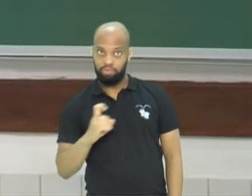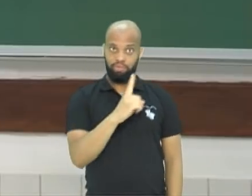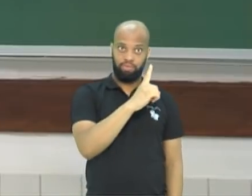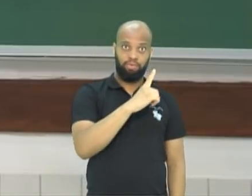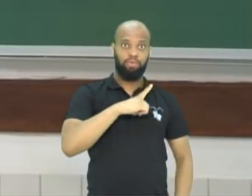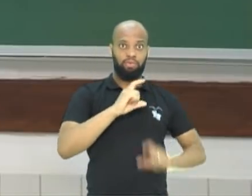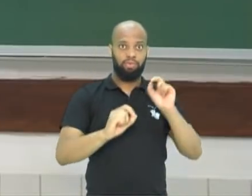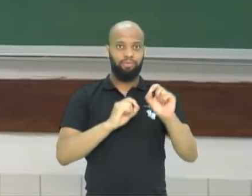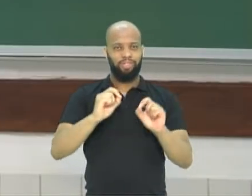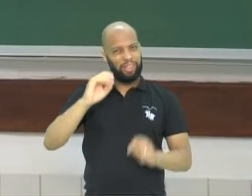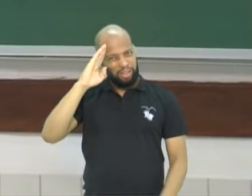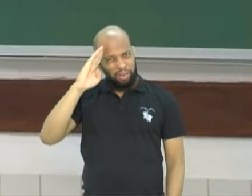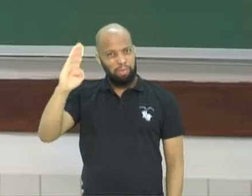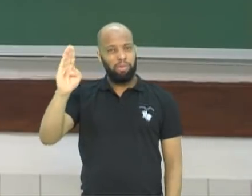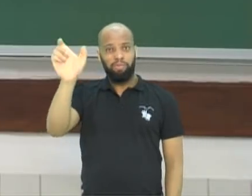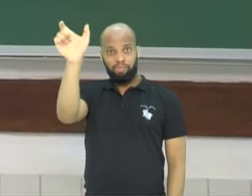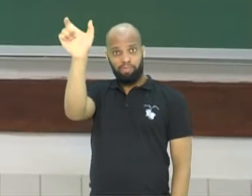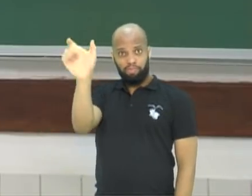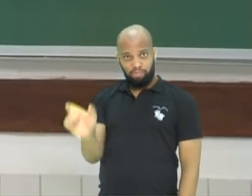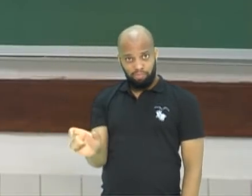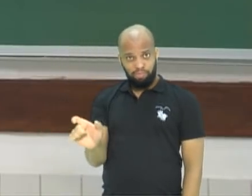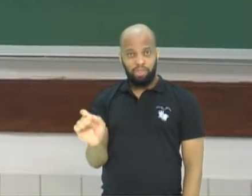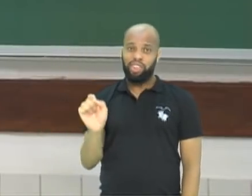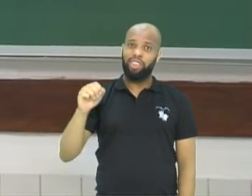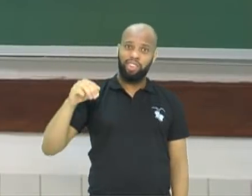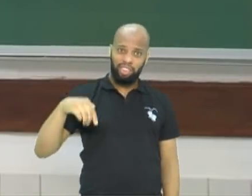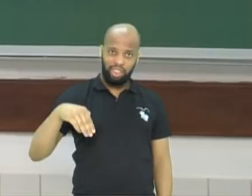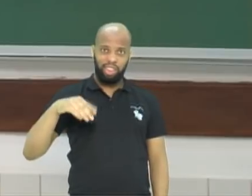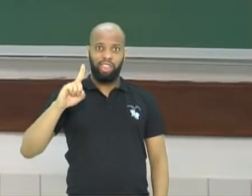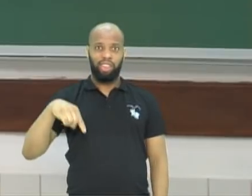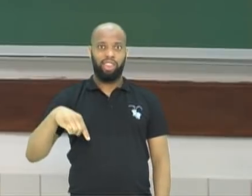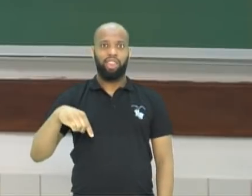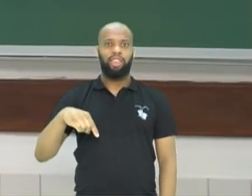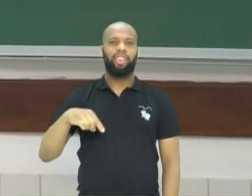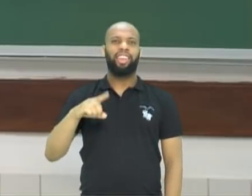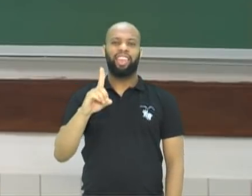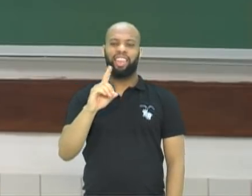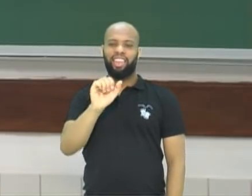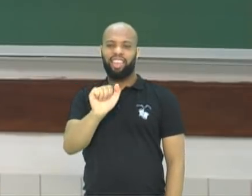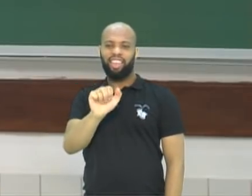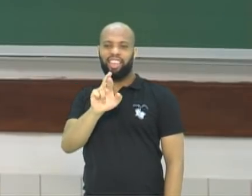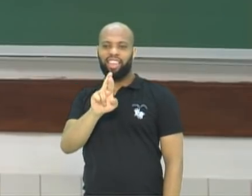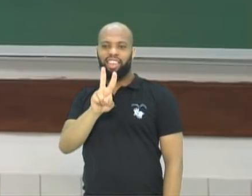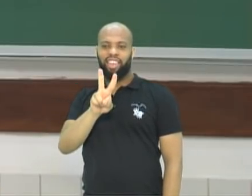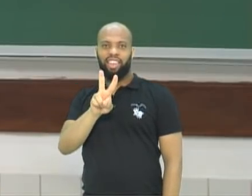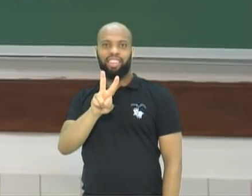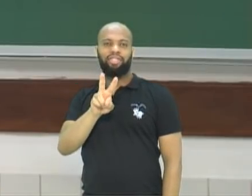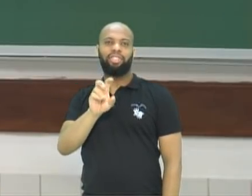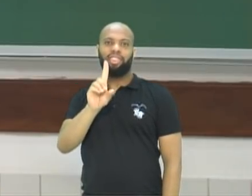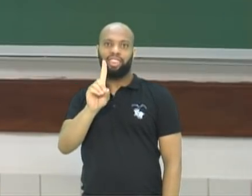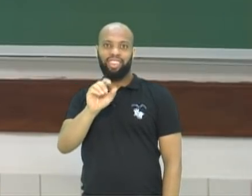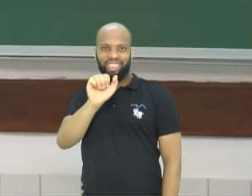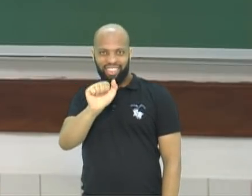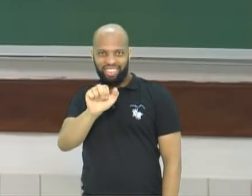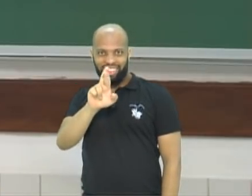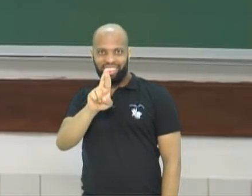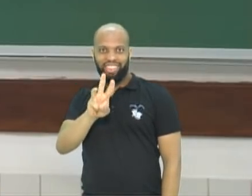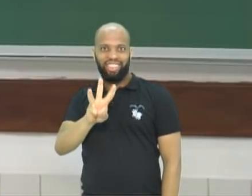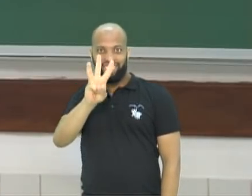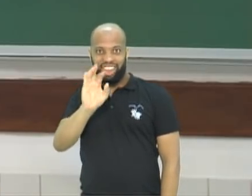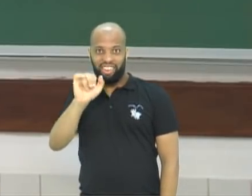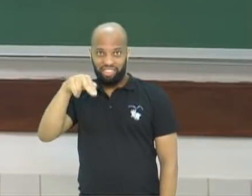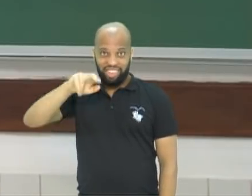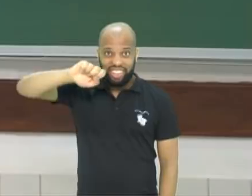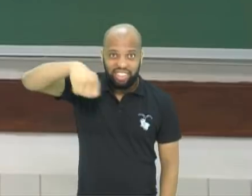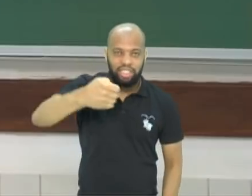como personagem principal da nossa aula hoje o naturalista e muito famoso Charles Robert